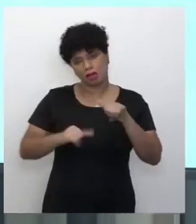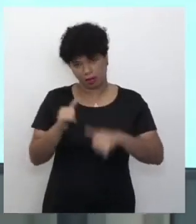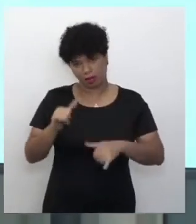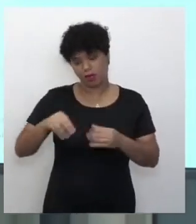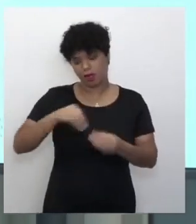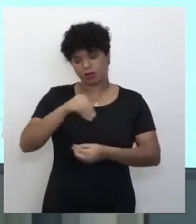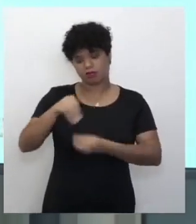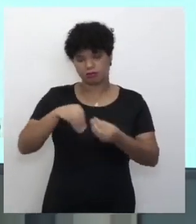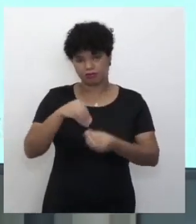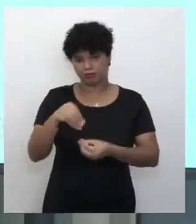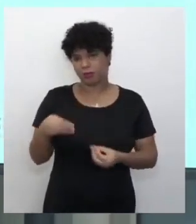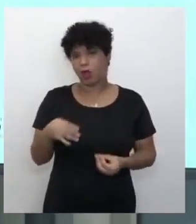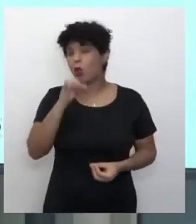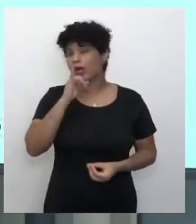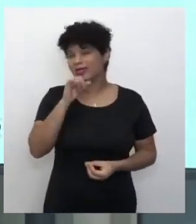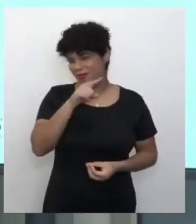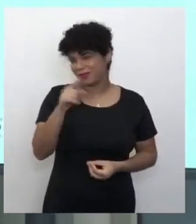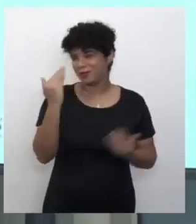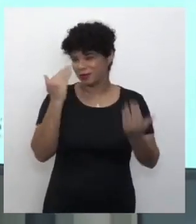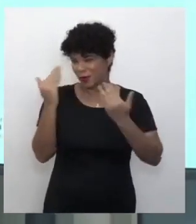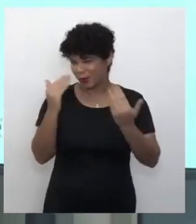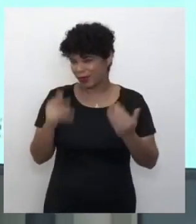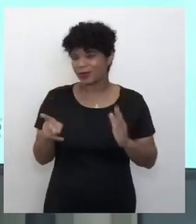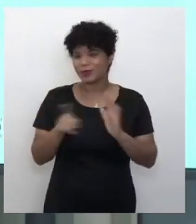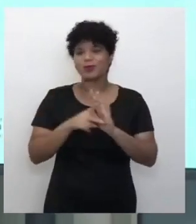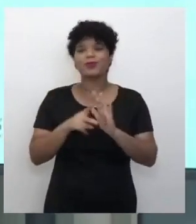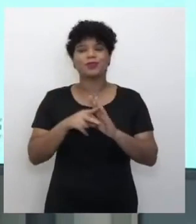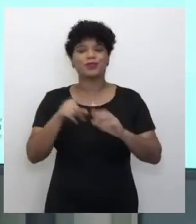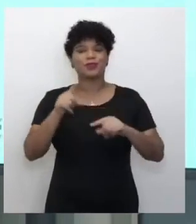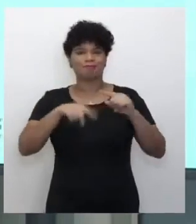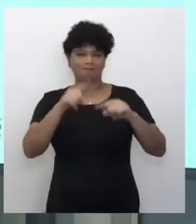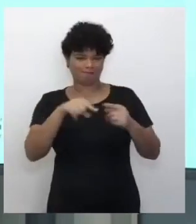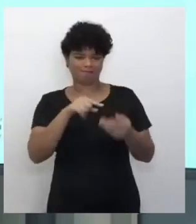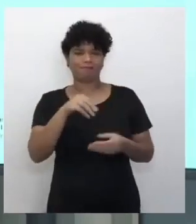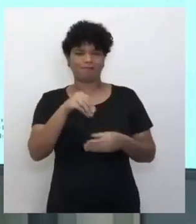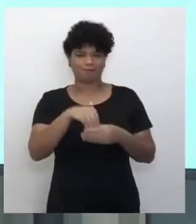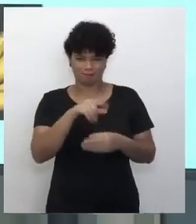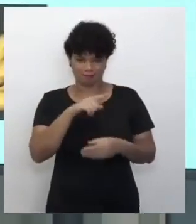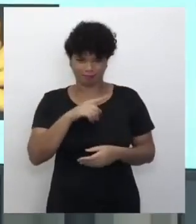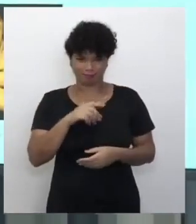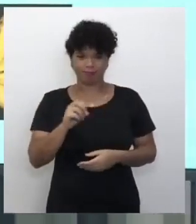A transformação da matéria, ok?